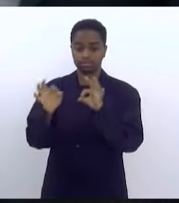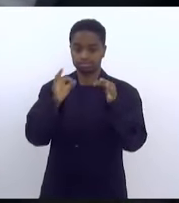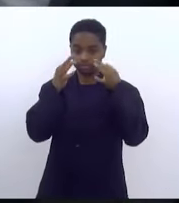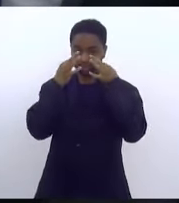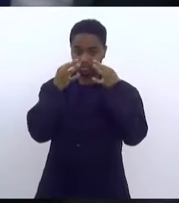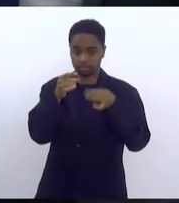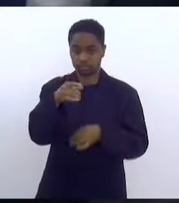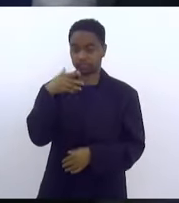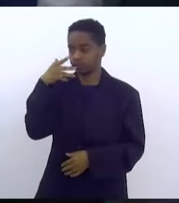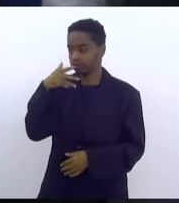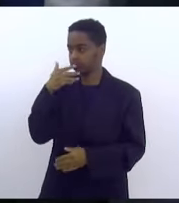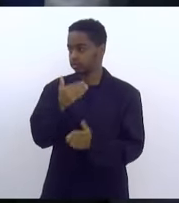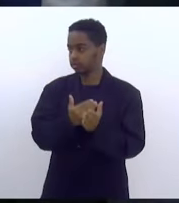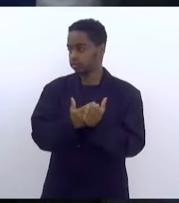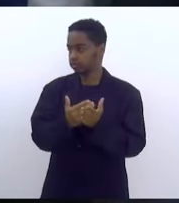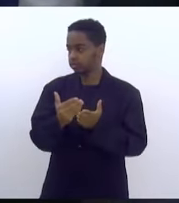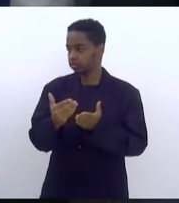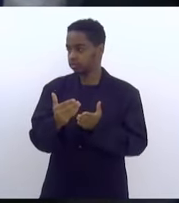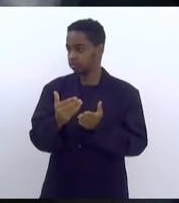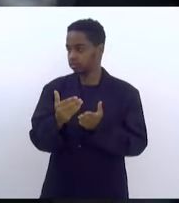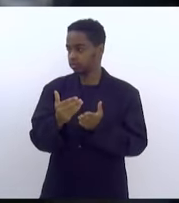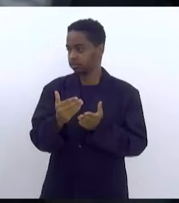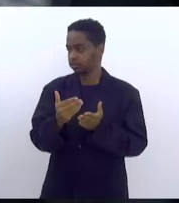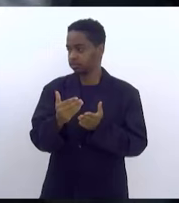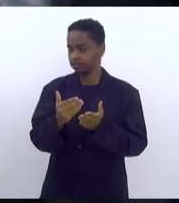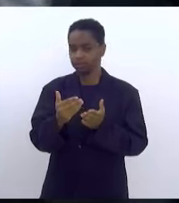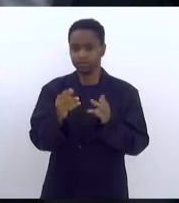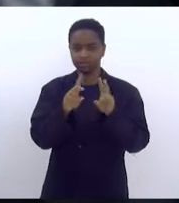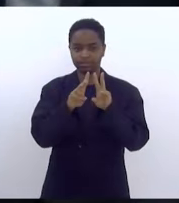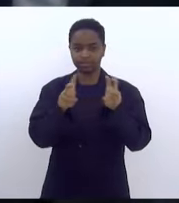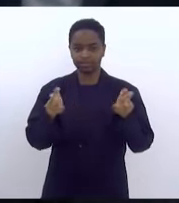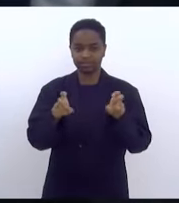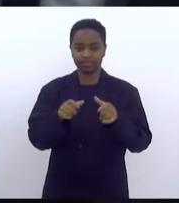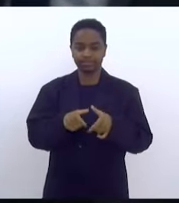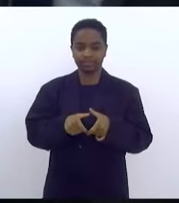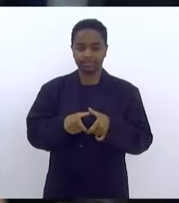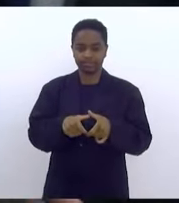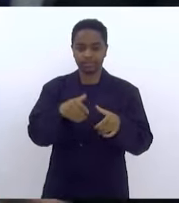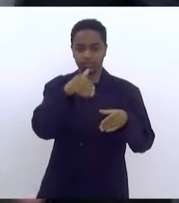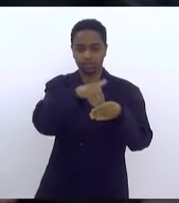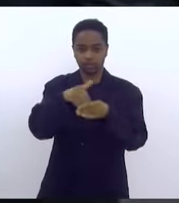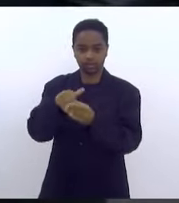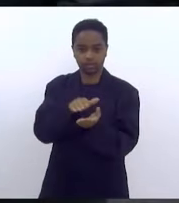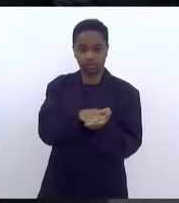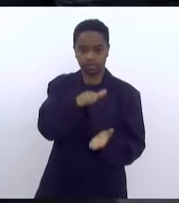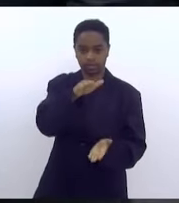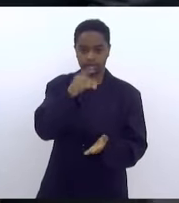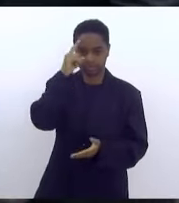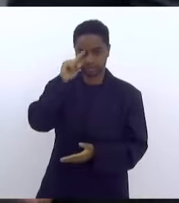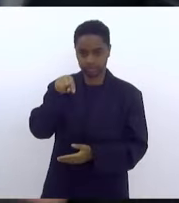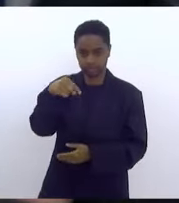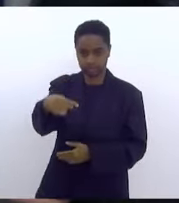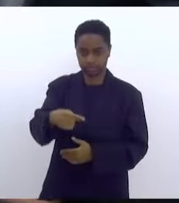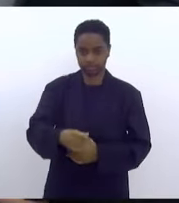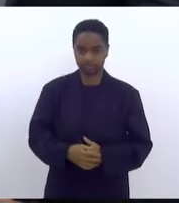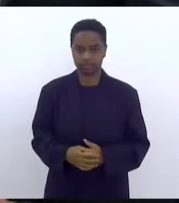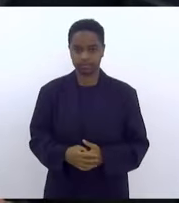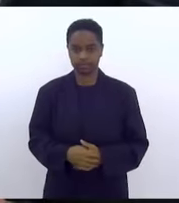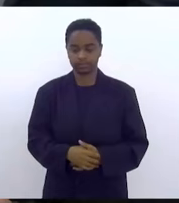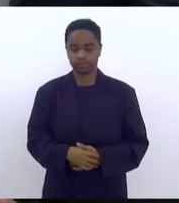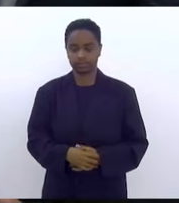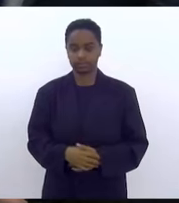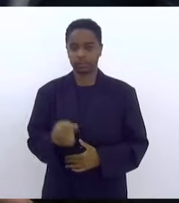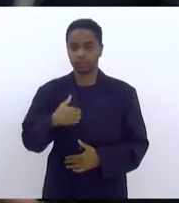no início, se referindo à questão das medalhas que serão votadas em bloco na próxima semana. Pedi